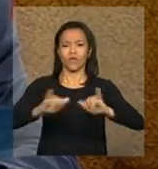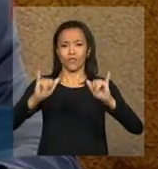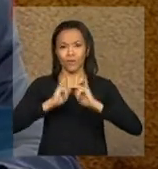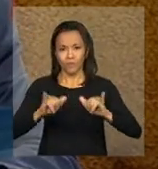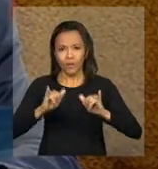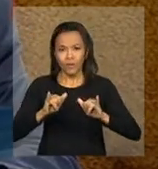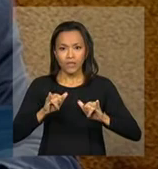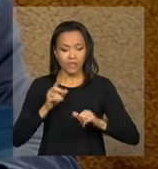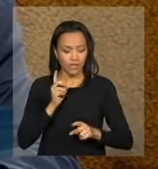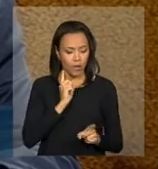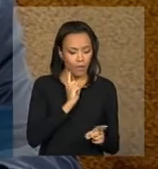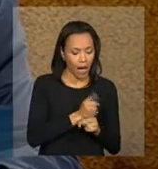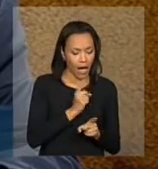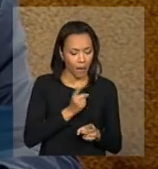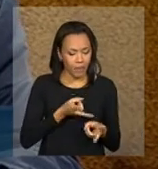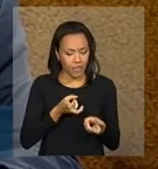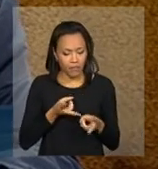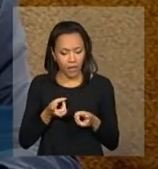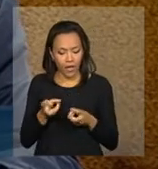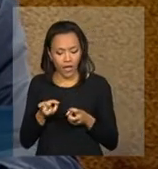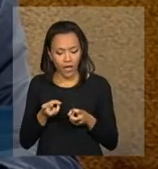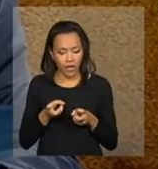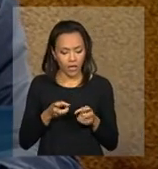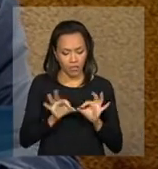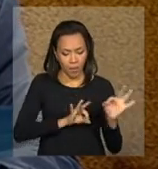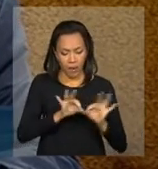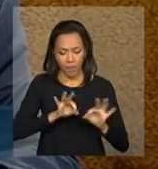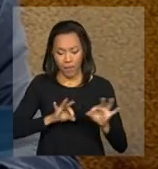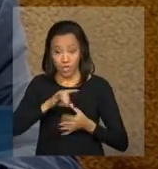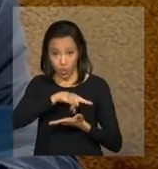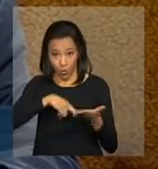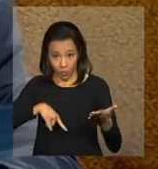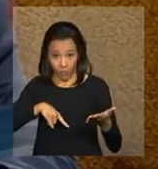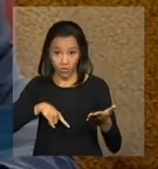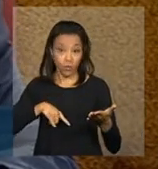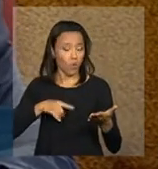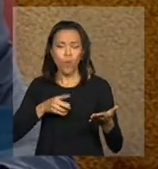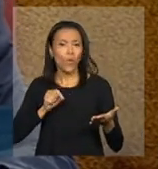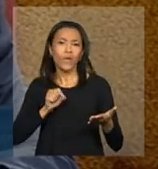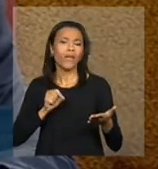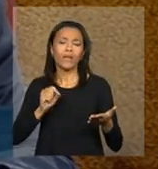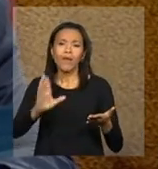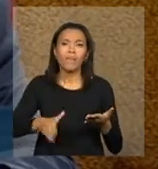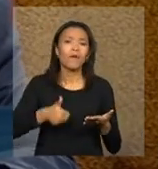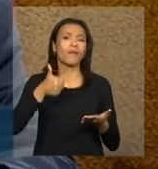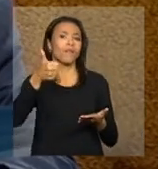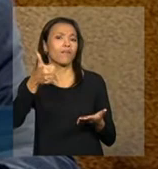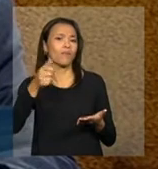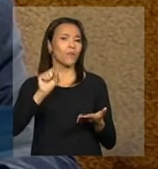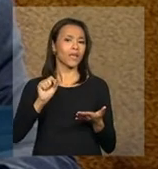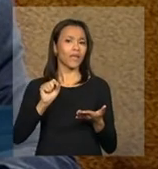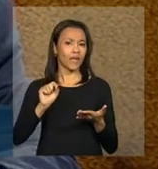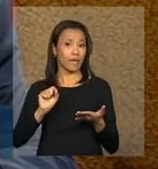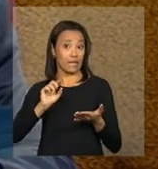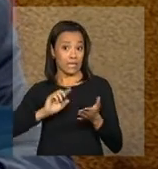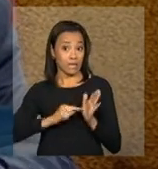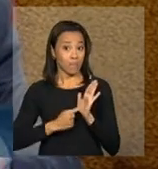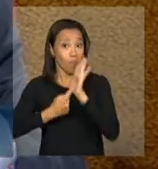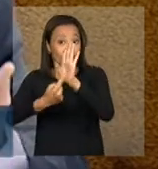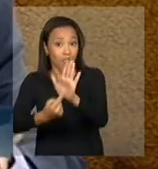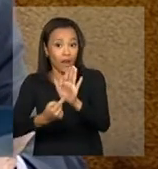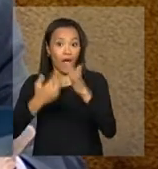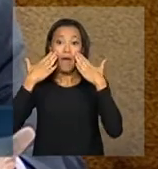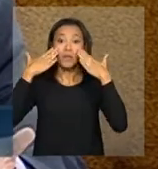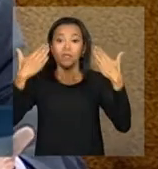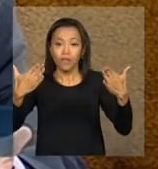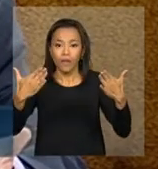peças orçamentárias, onde exatamente vocês gostariam de incidir e aquilo que vocês gostariam de valorizar na atuação governamental. Para quem